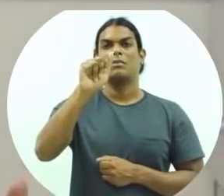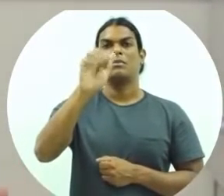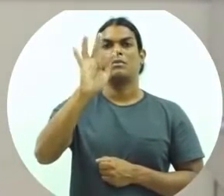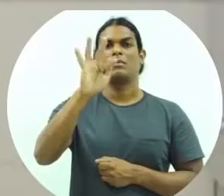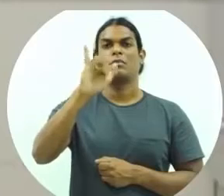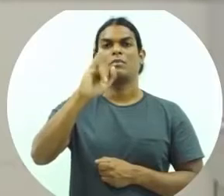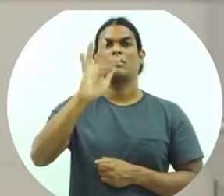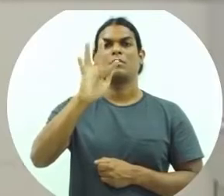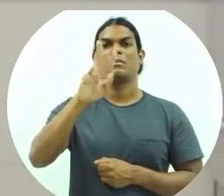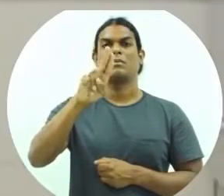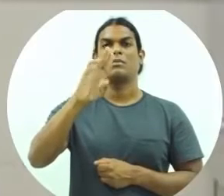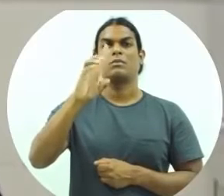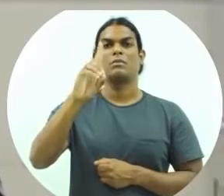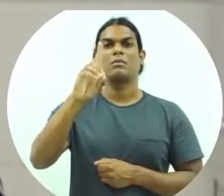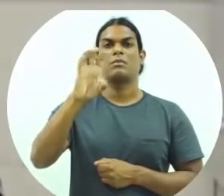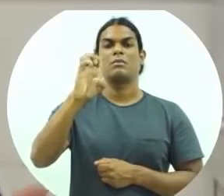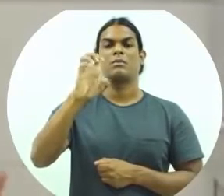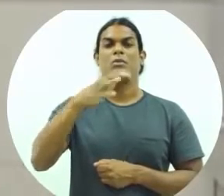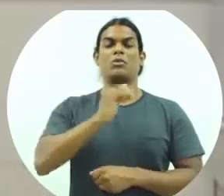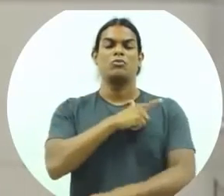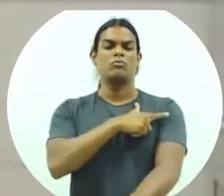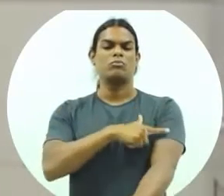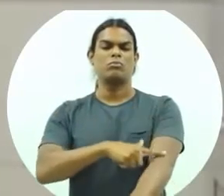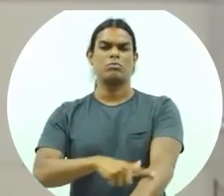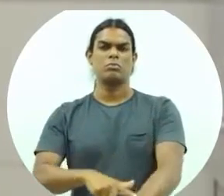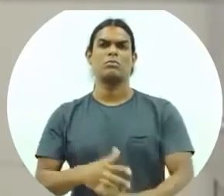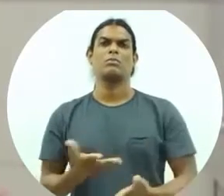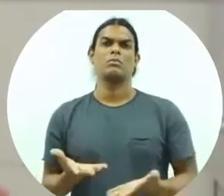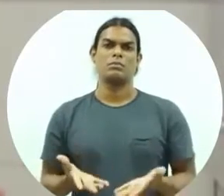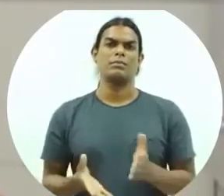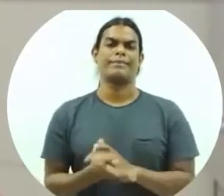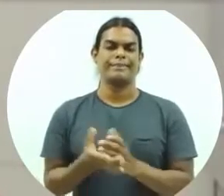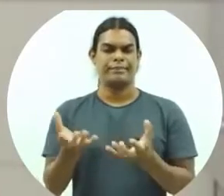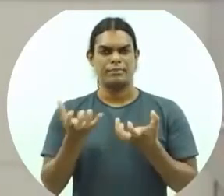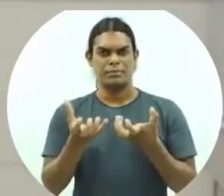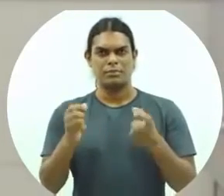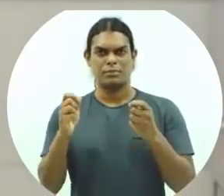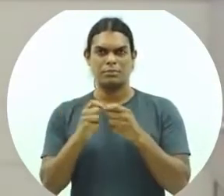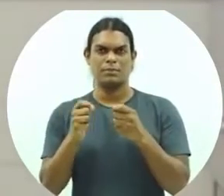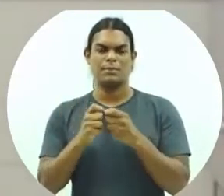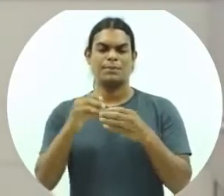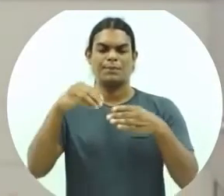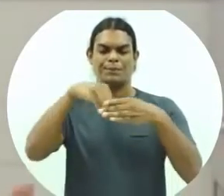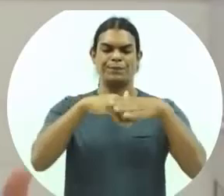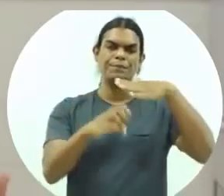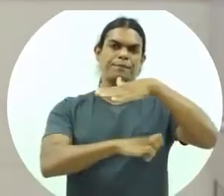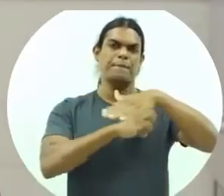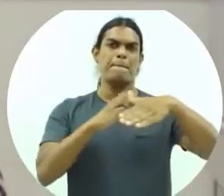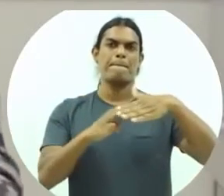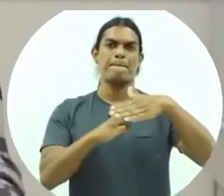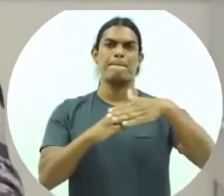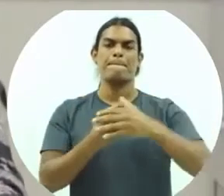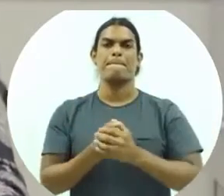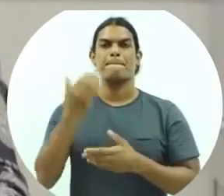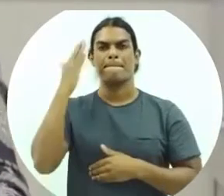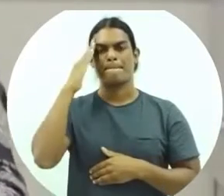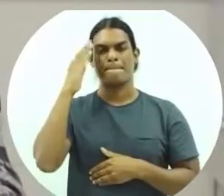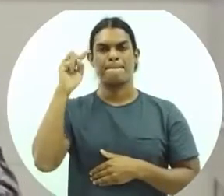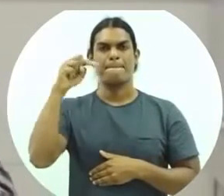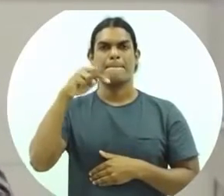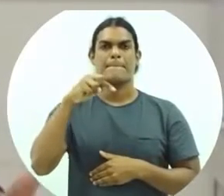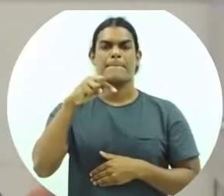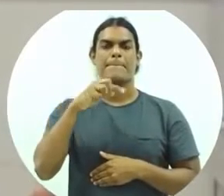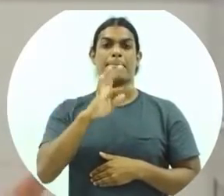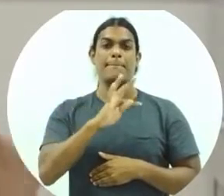atitudes são os valores, princípios, comportamentos e pontos de vista. É o querer fazer. A gente entende que as